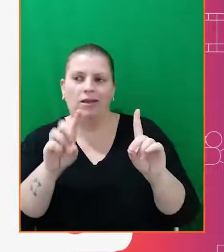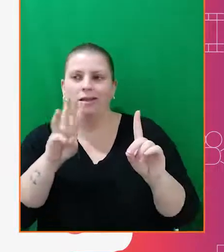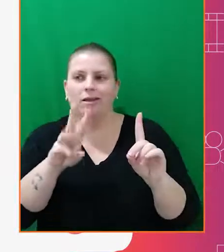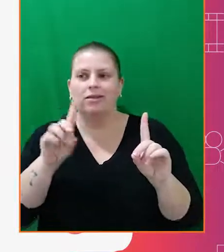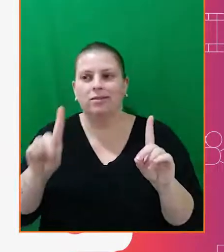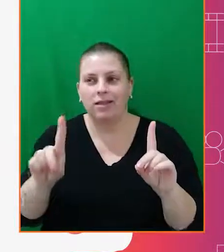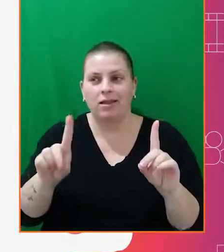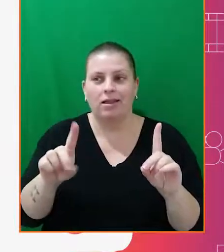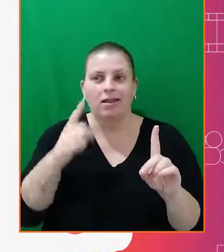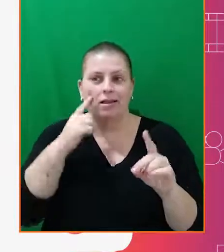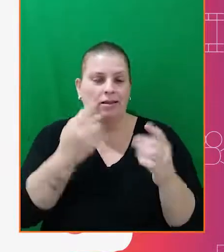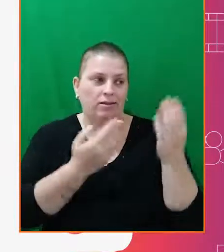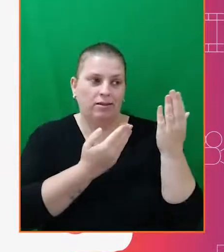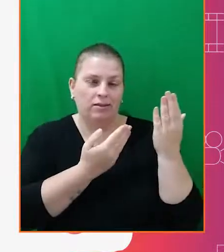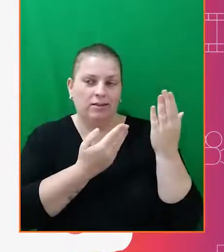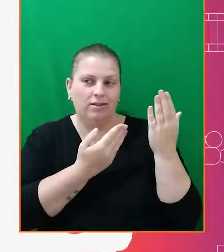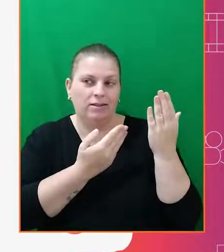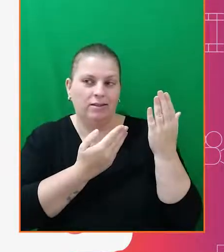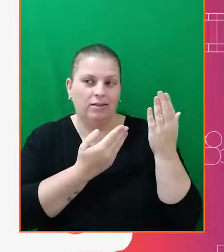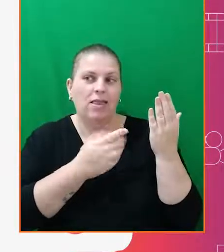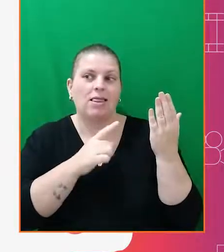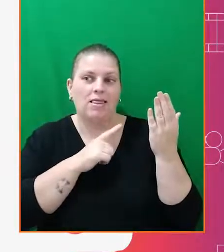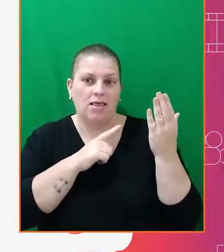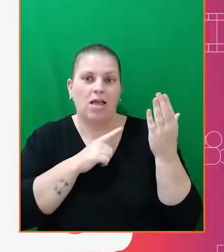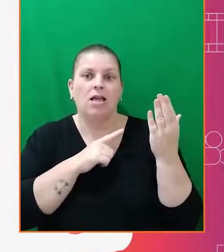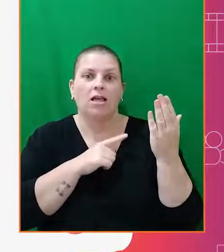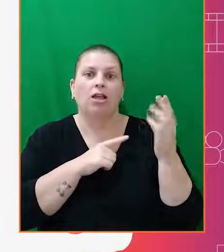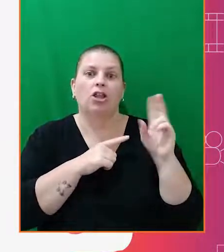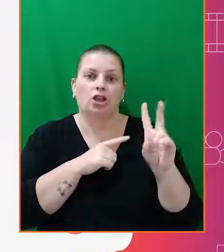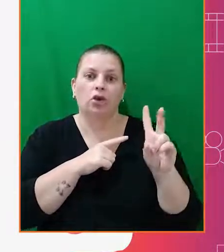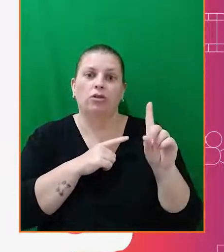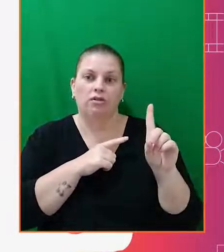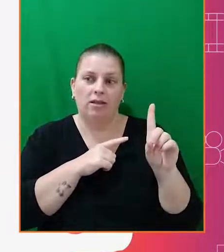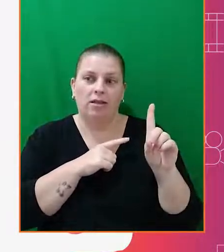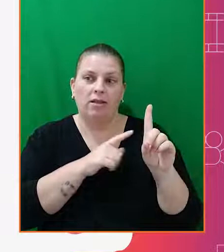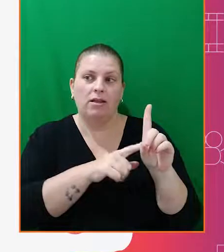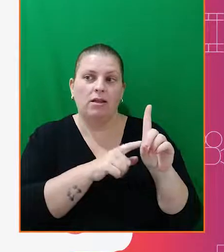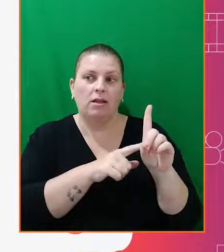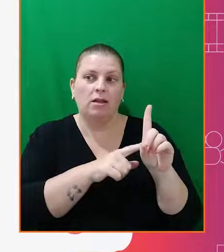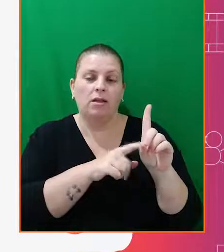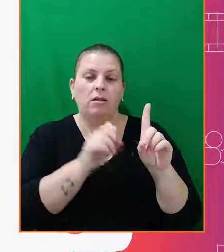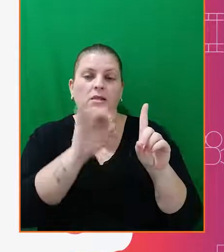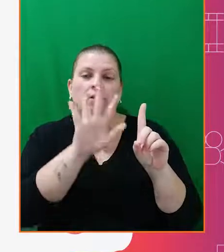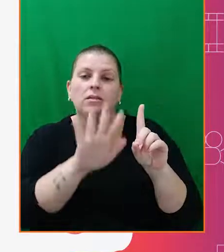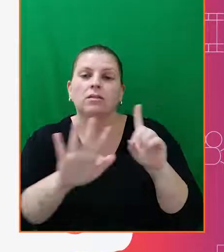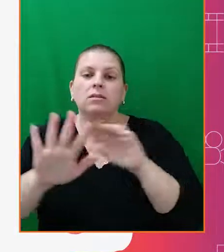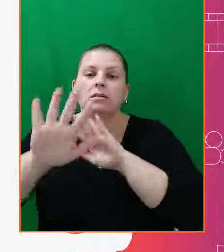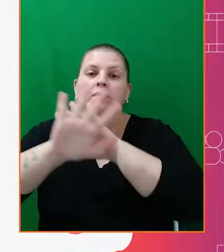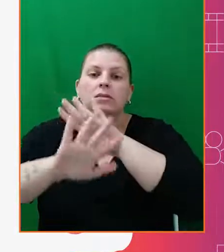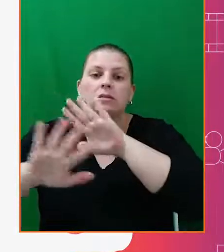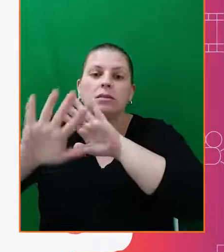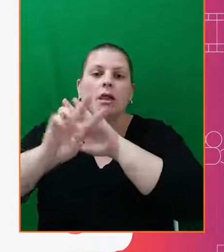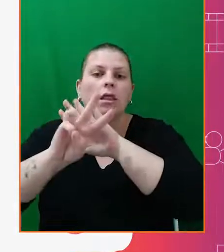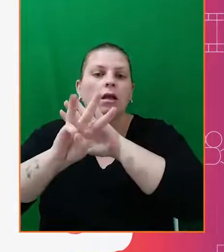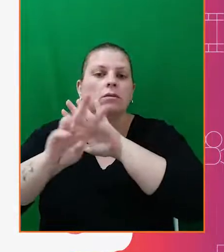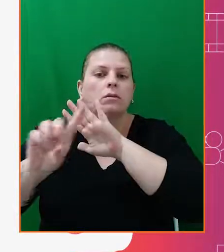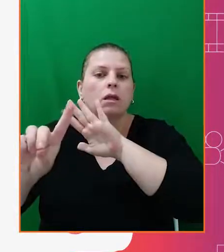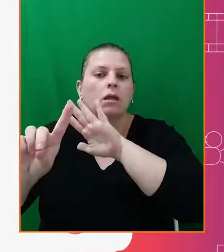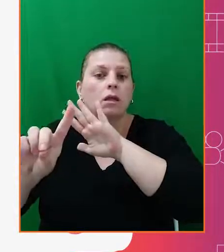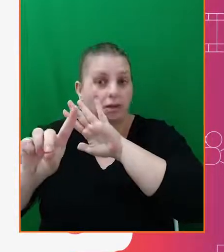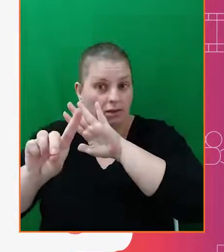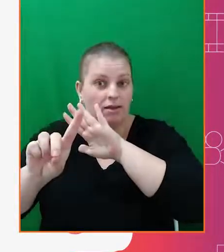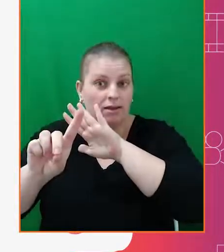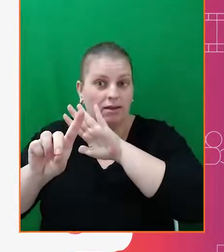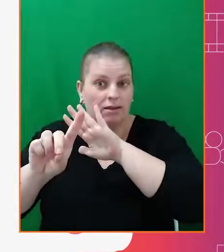videoclipe da banda Gorillaz, onde tem uma animação 2D sendo interferida por um cenário de